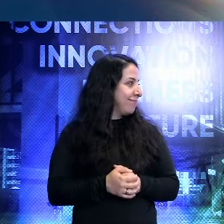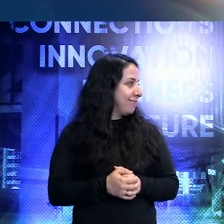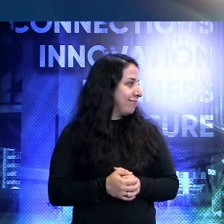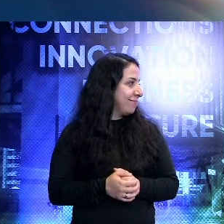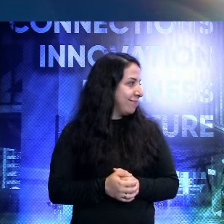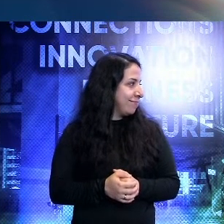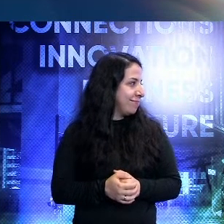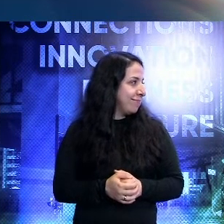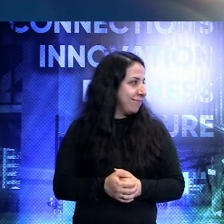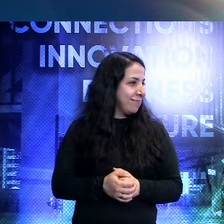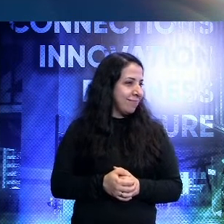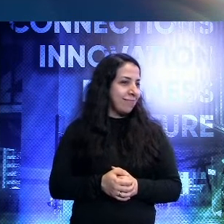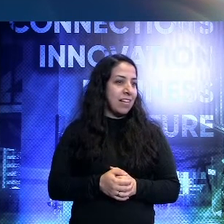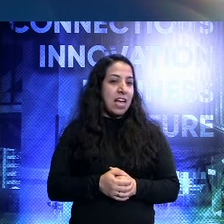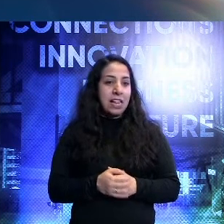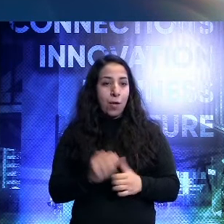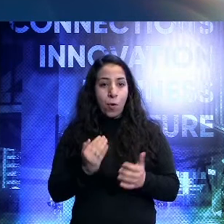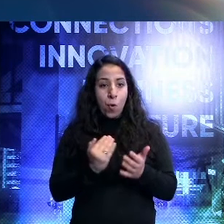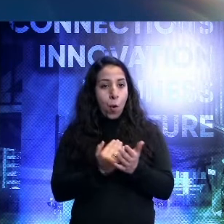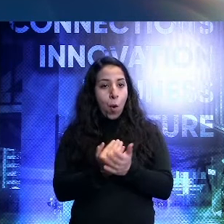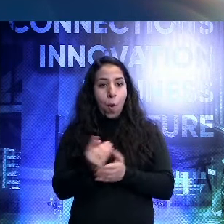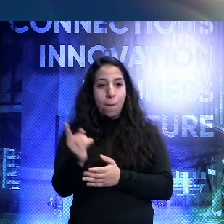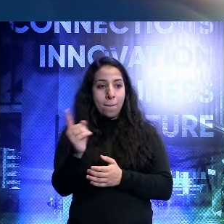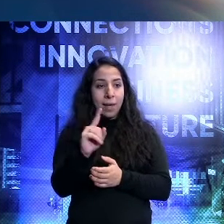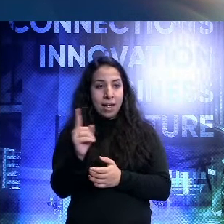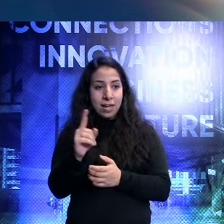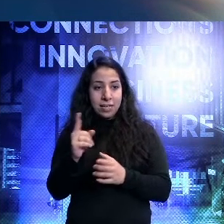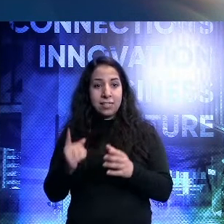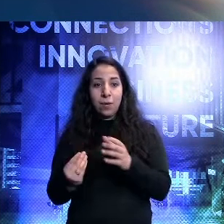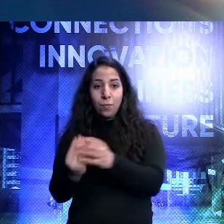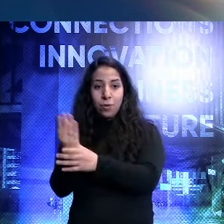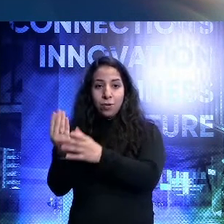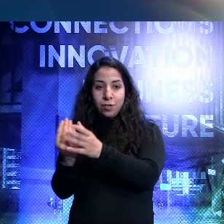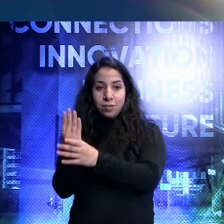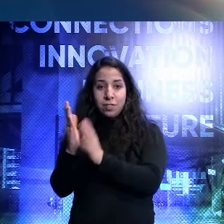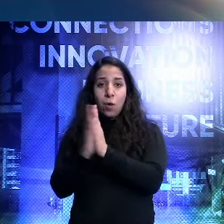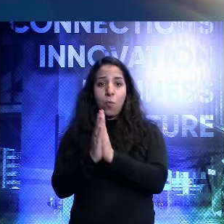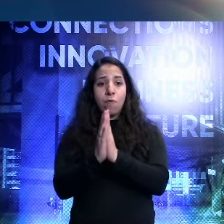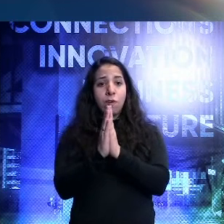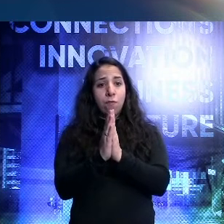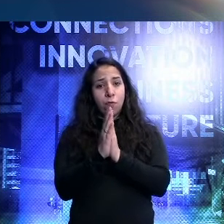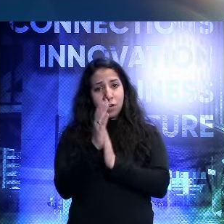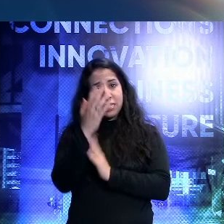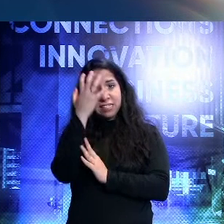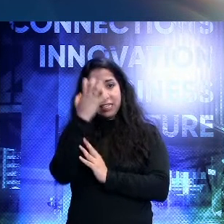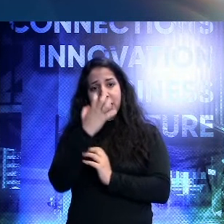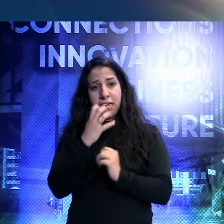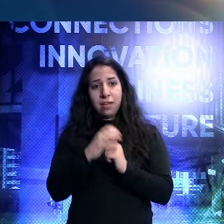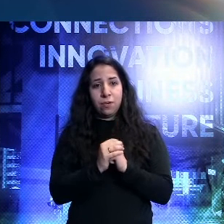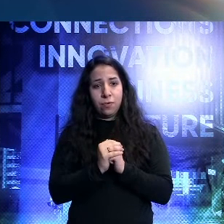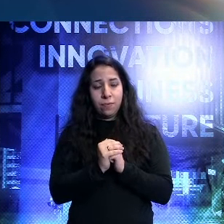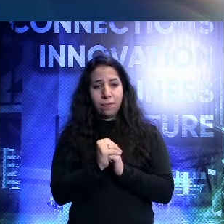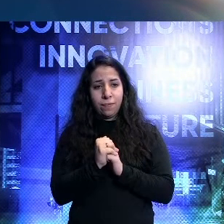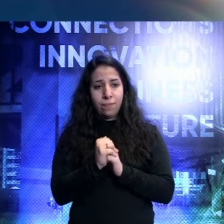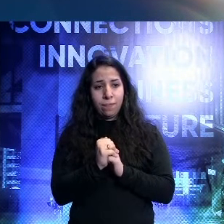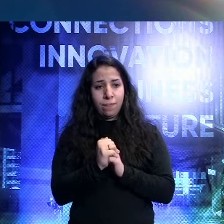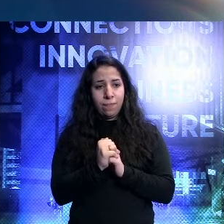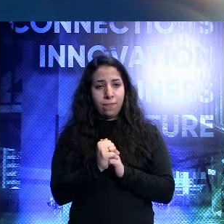Vou repetir. Não comece em produção pelo amor de Deus. É sério. Beleza?